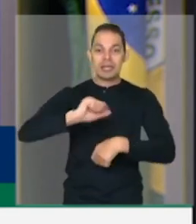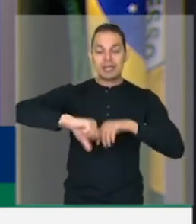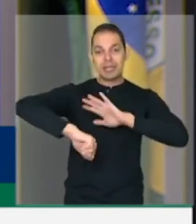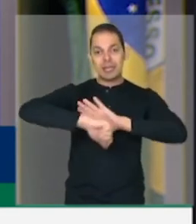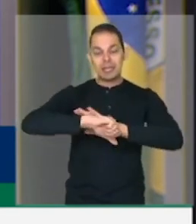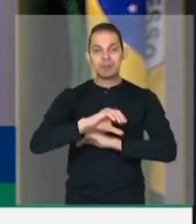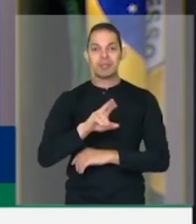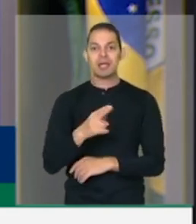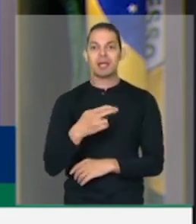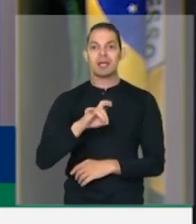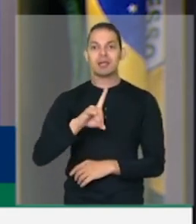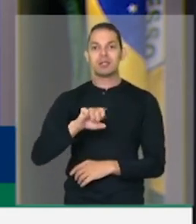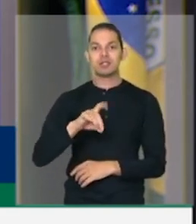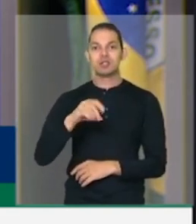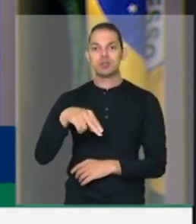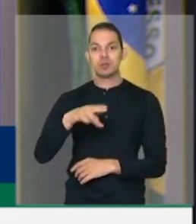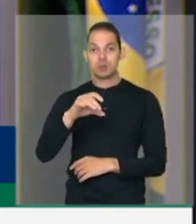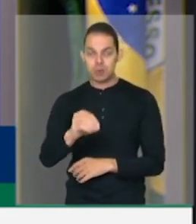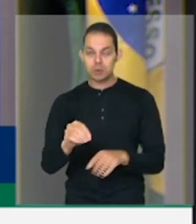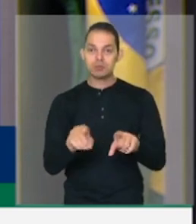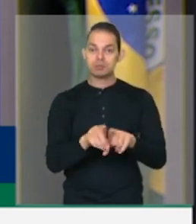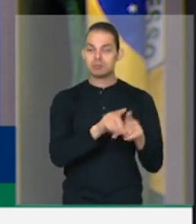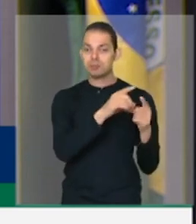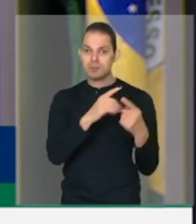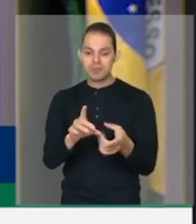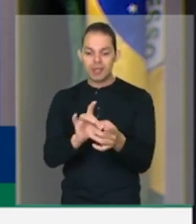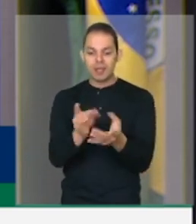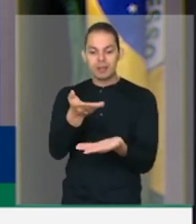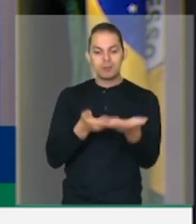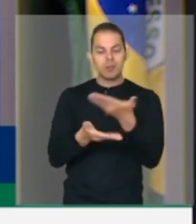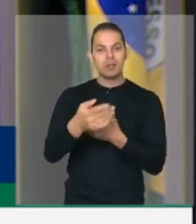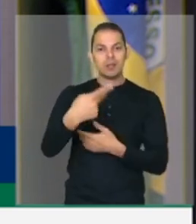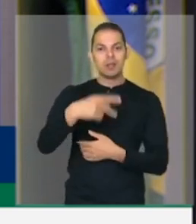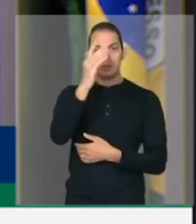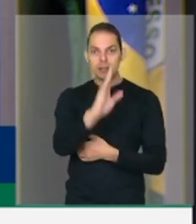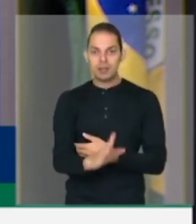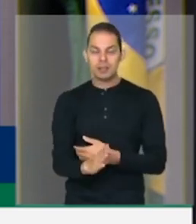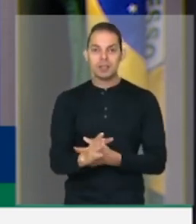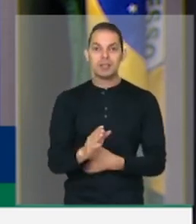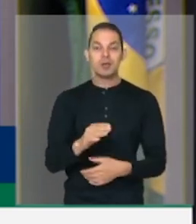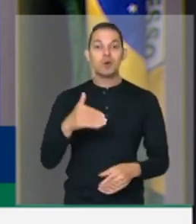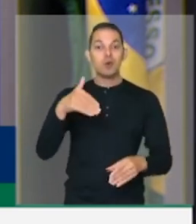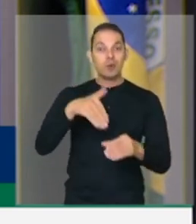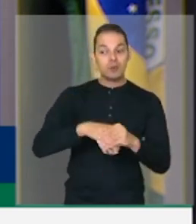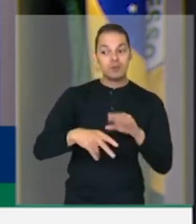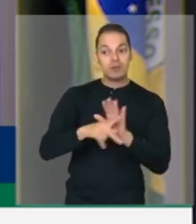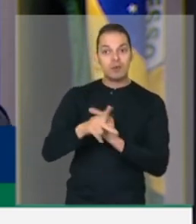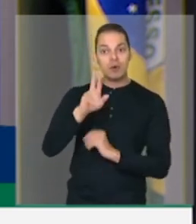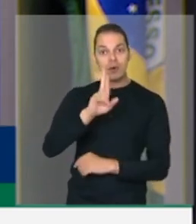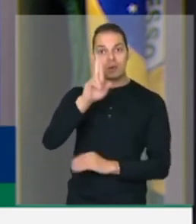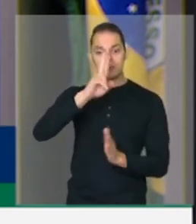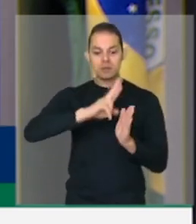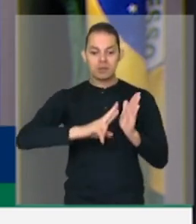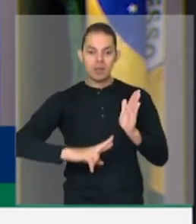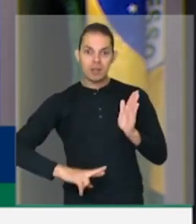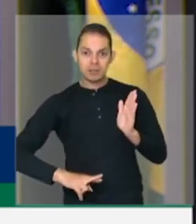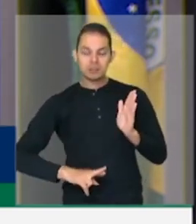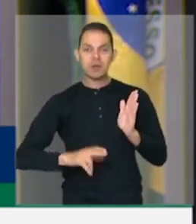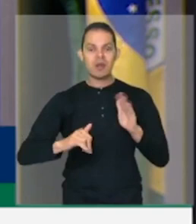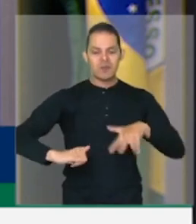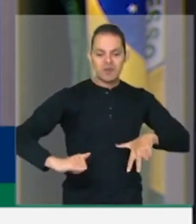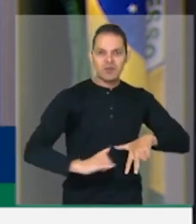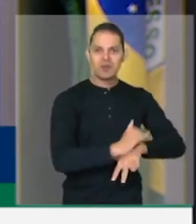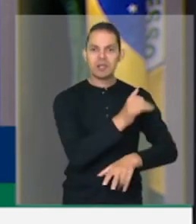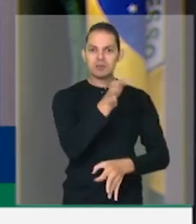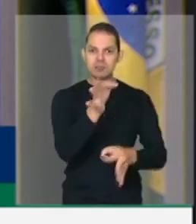grupos armados contra o estado democrático de direito e o que se viu para o voto do relator que é vítima que é acusador